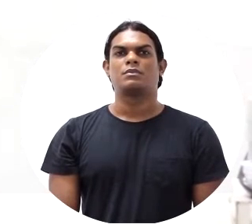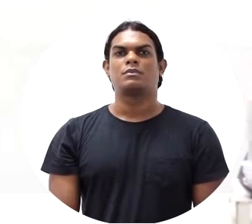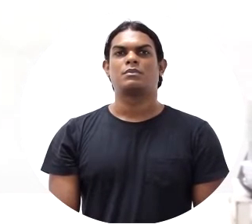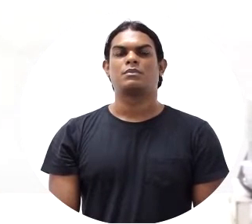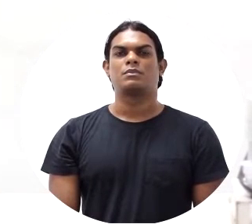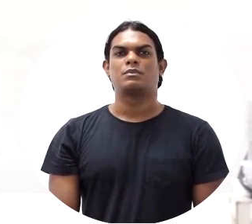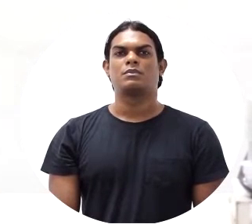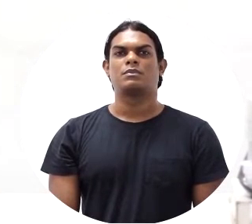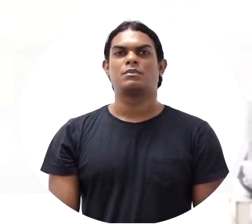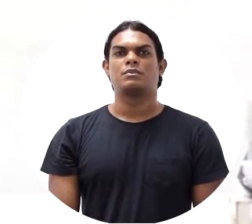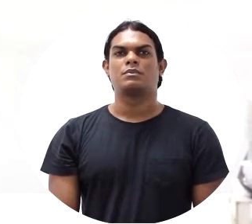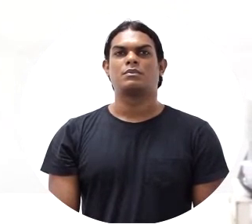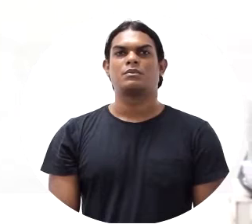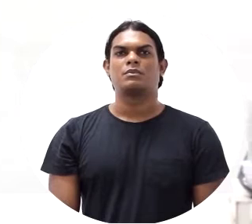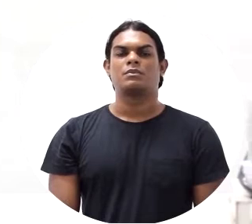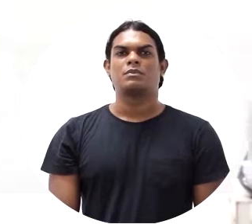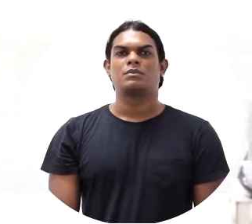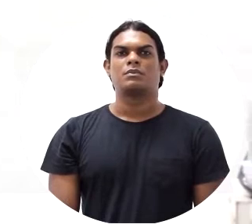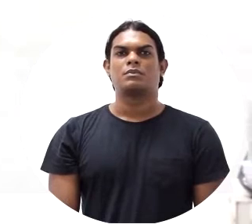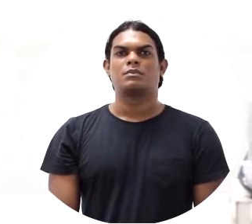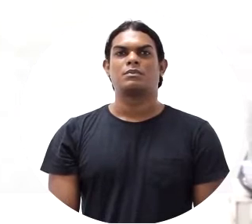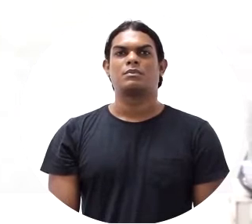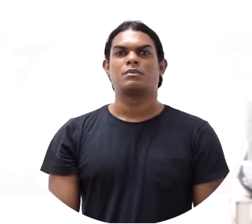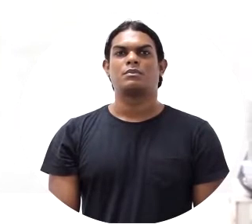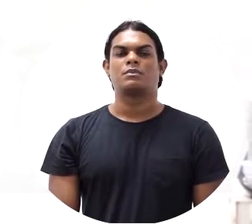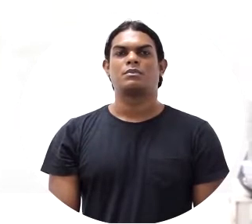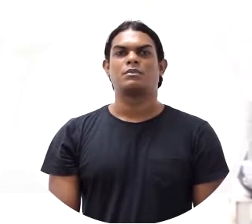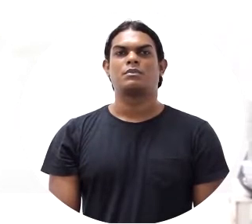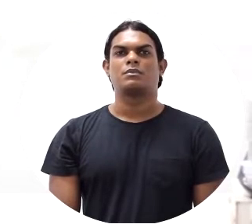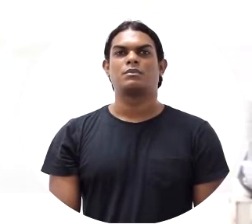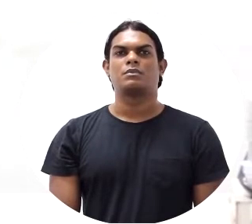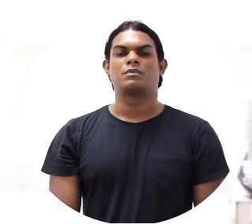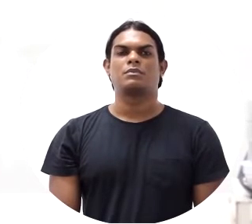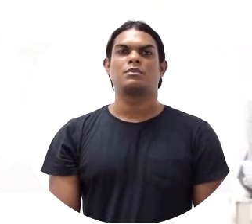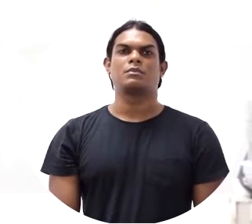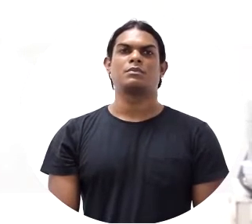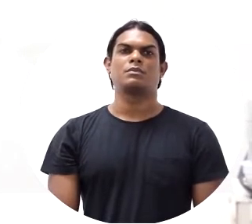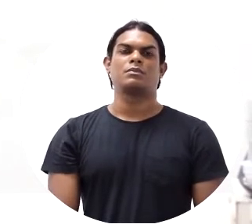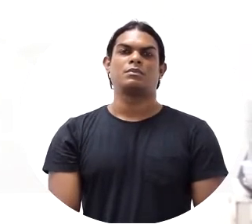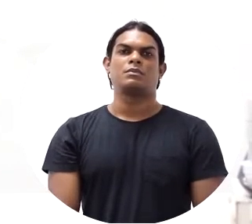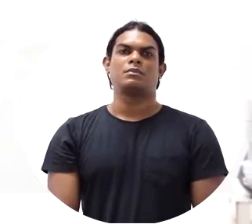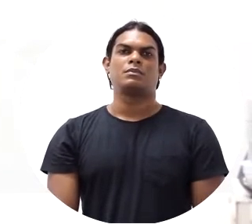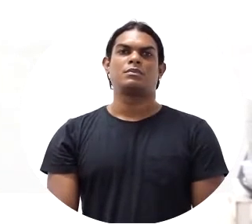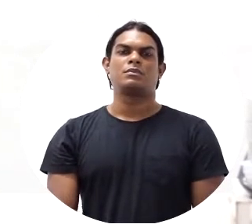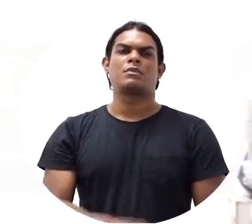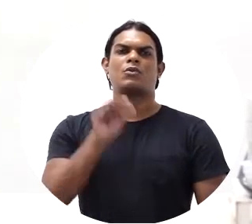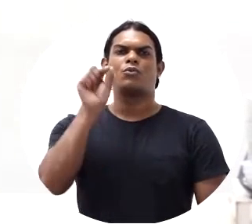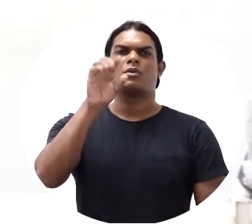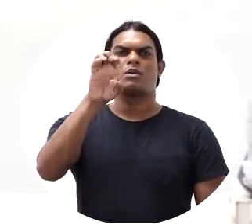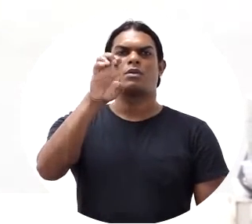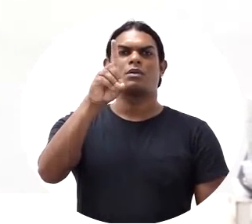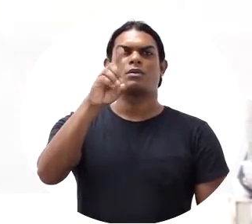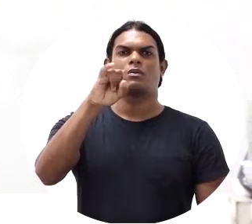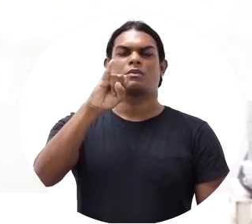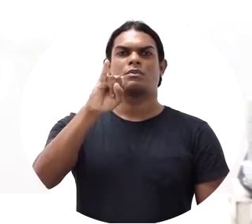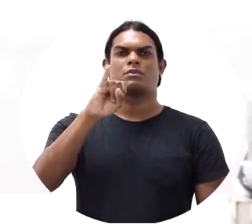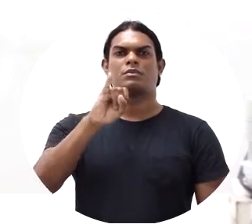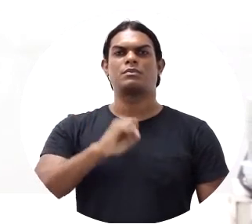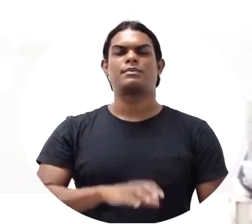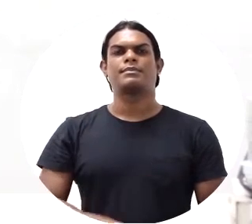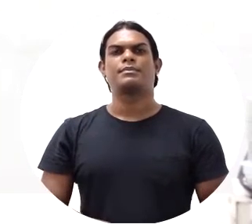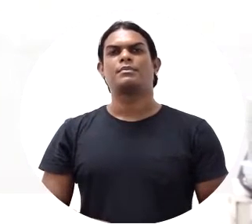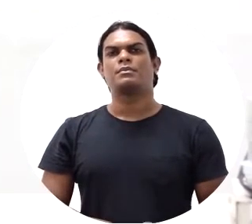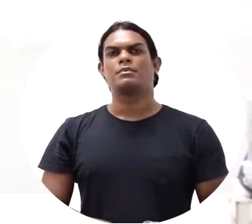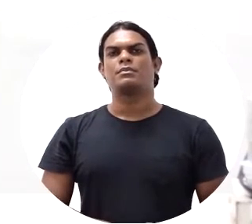façam parte dessa cadeia de troca de informações consigam ter acesso a elas. Mas o que é um EDI? Ao pé da